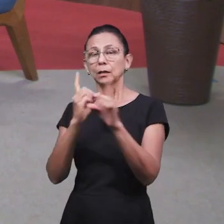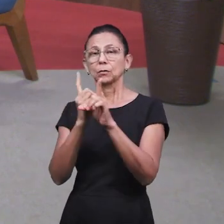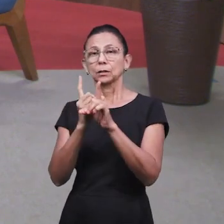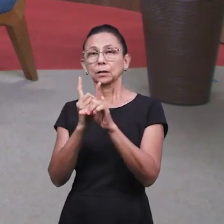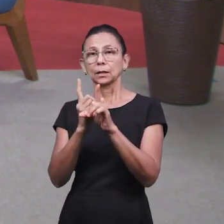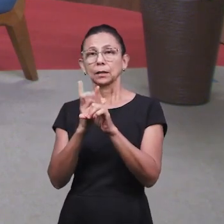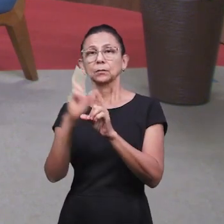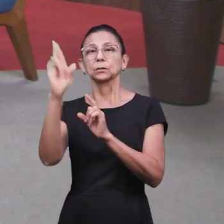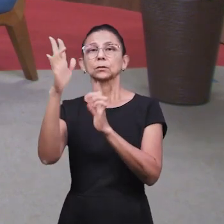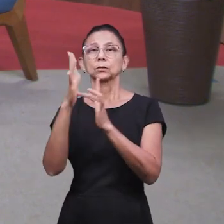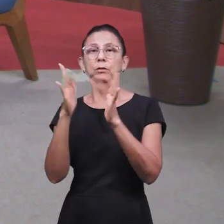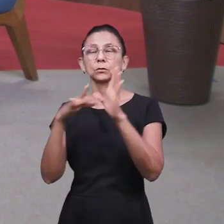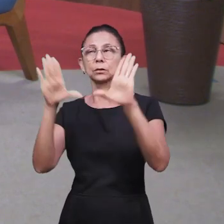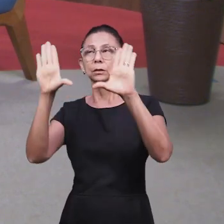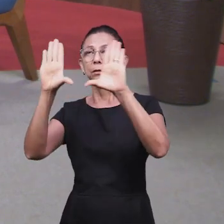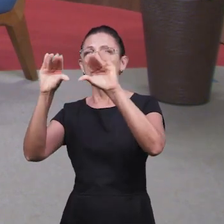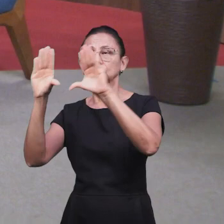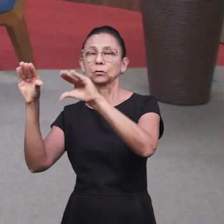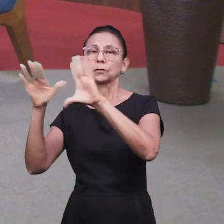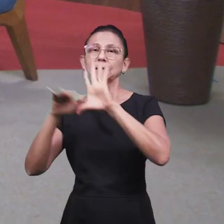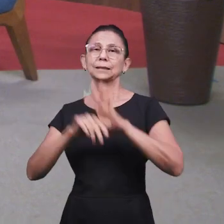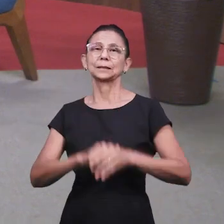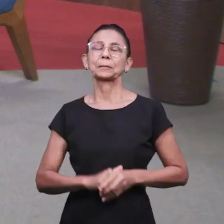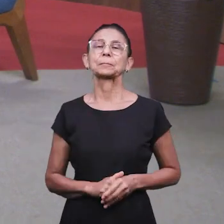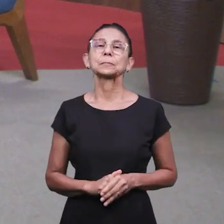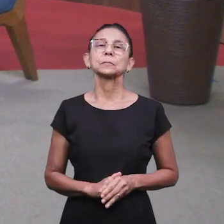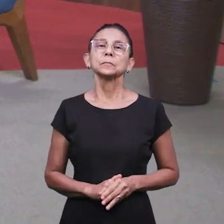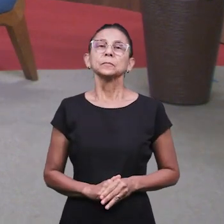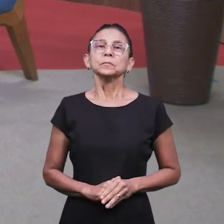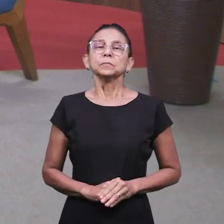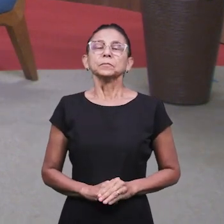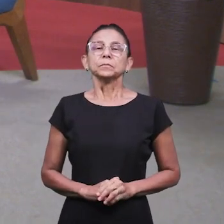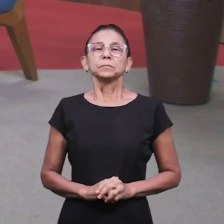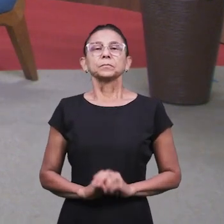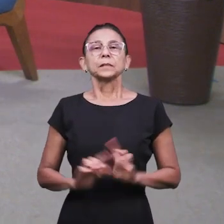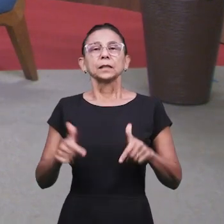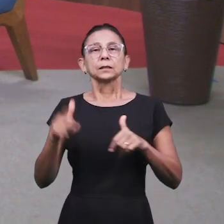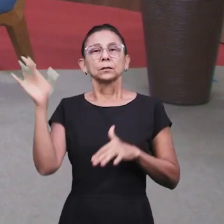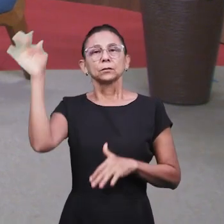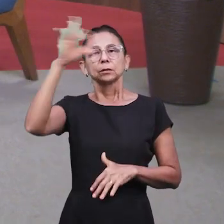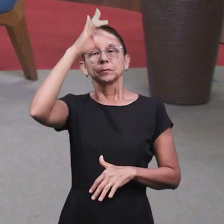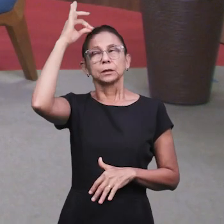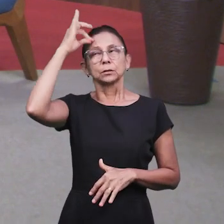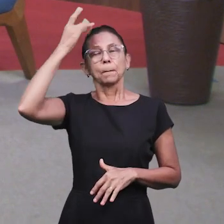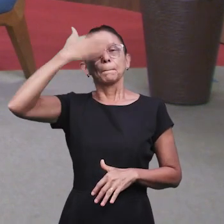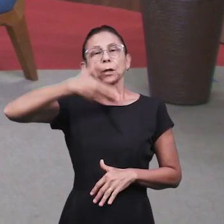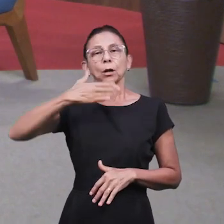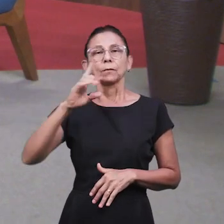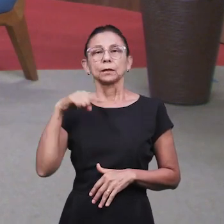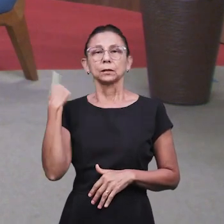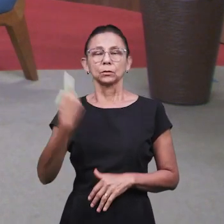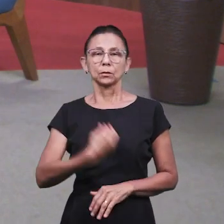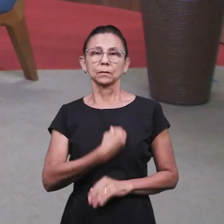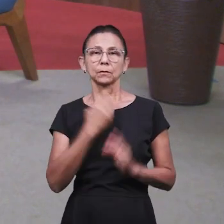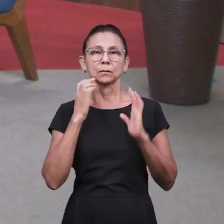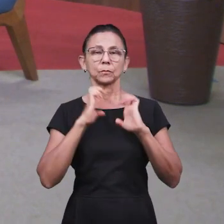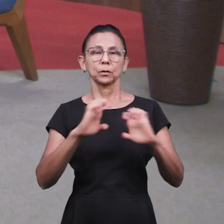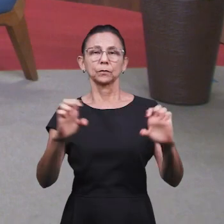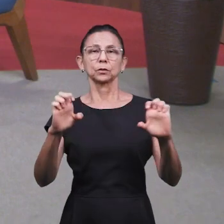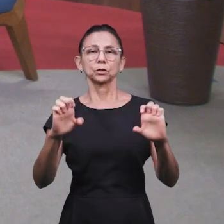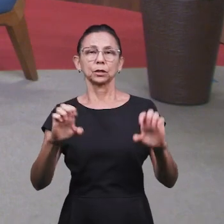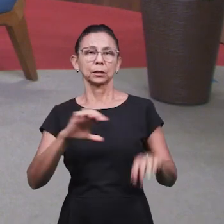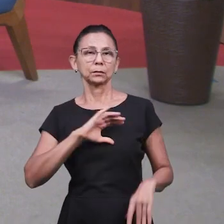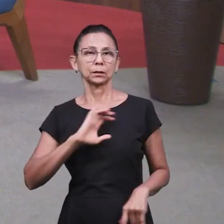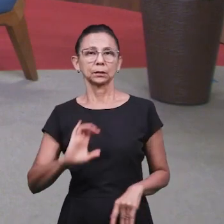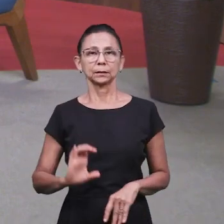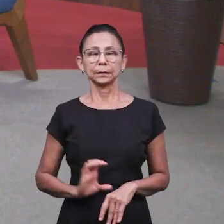ação desse Espírito Santo no meio da igreja é o sinal de que vivemos o verdadeiro Evangelho de Cristo e de que estamos